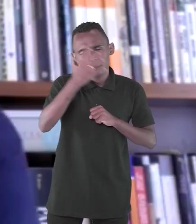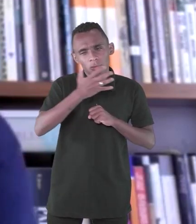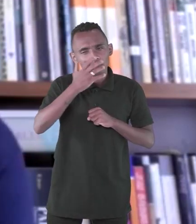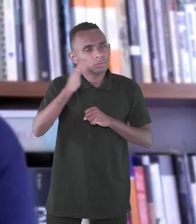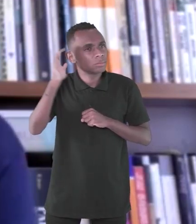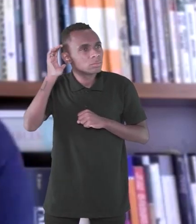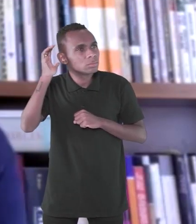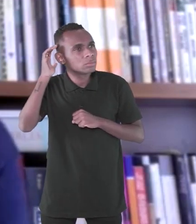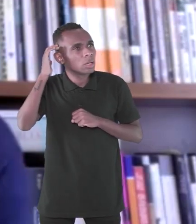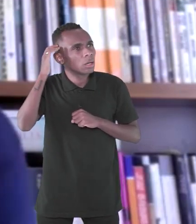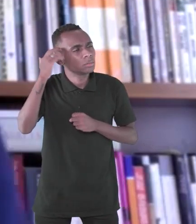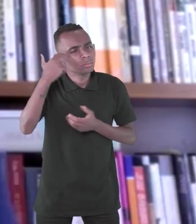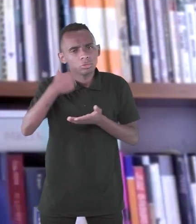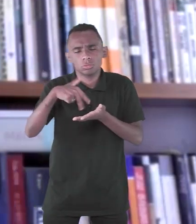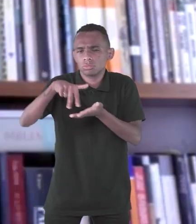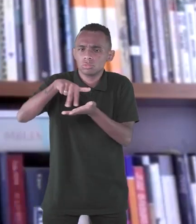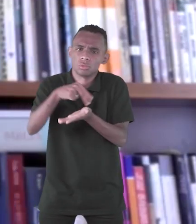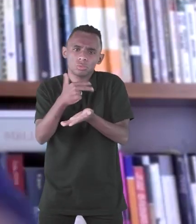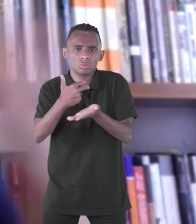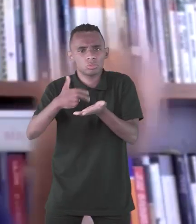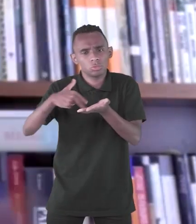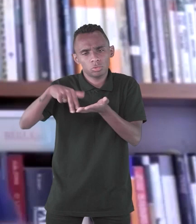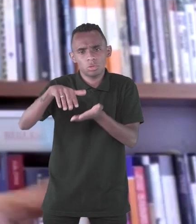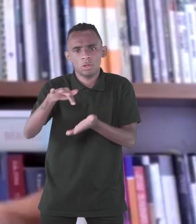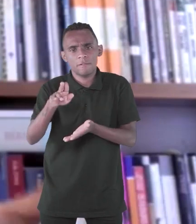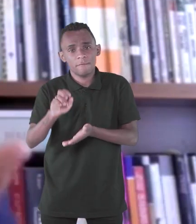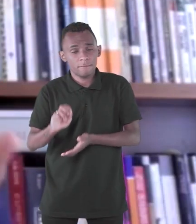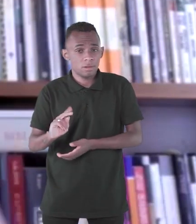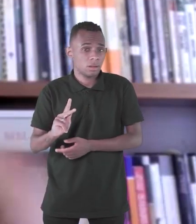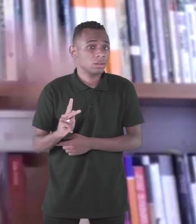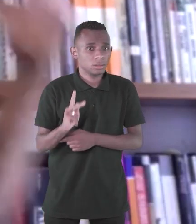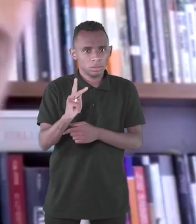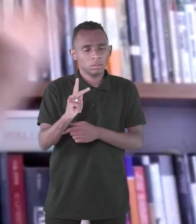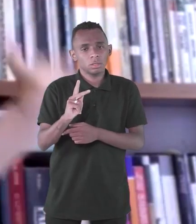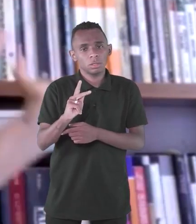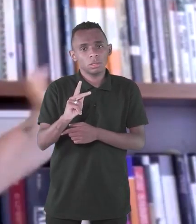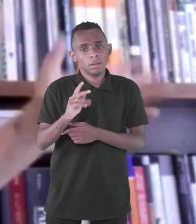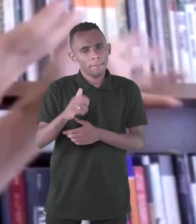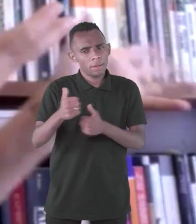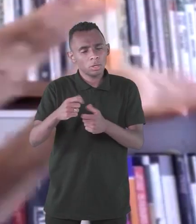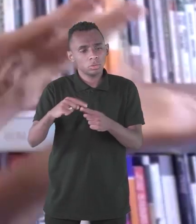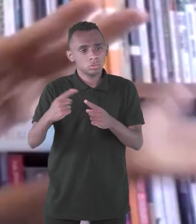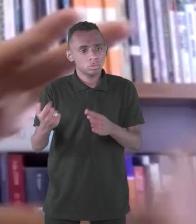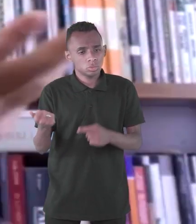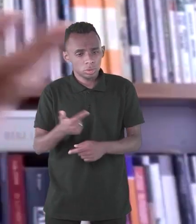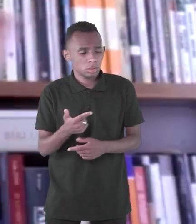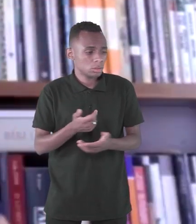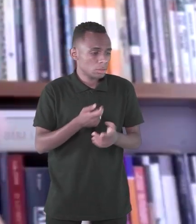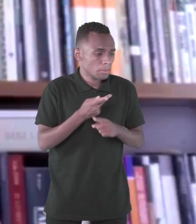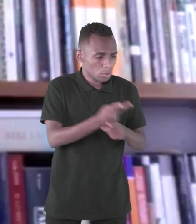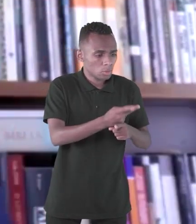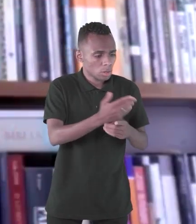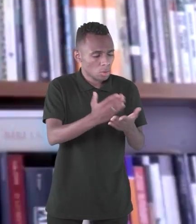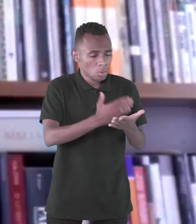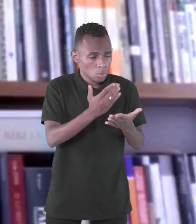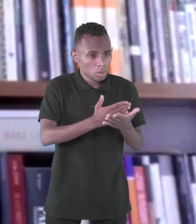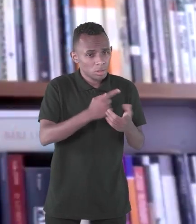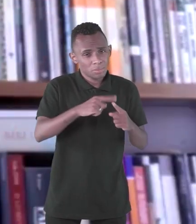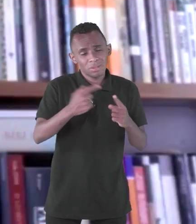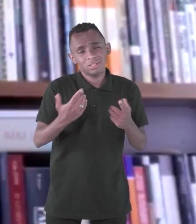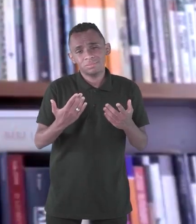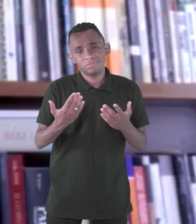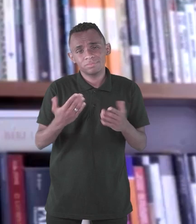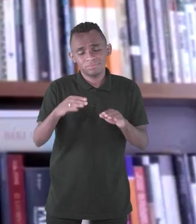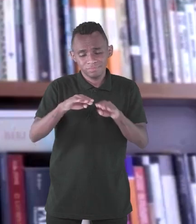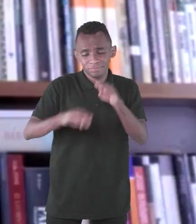ouvir uma canção, ouvir um funk, dançar um funk, do que ir buscar no livro alguma coisa, porque nós temos esse país